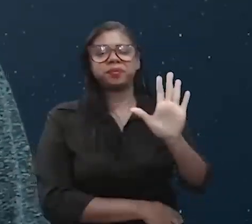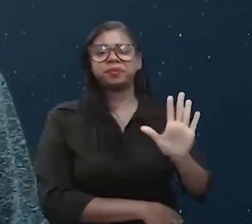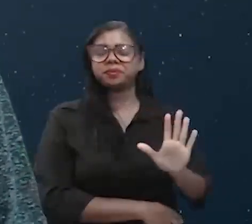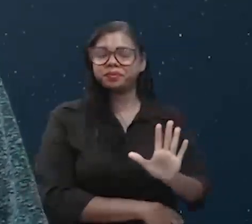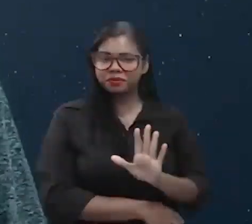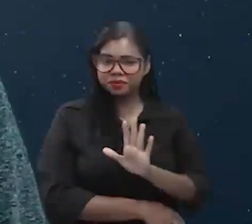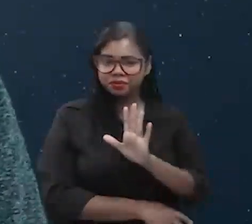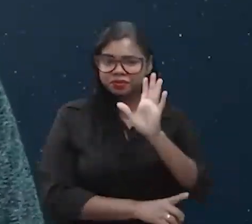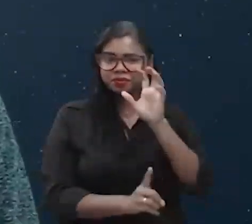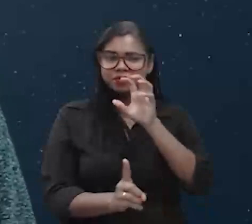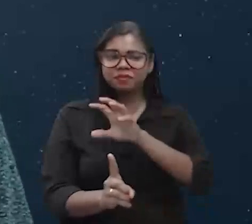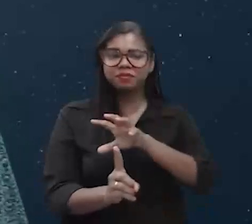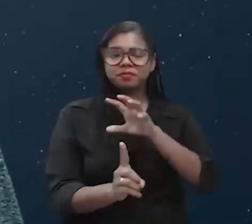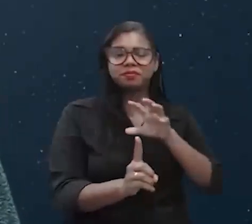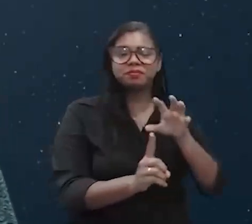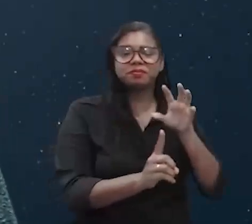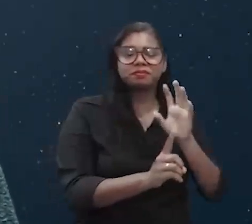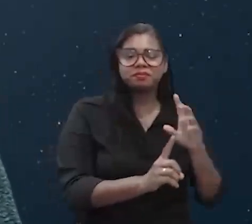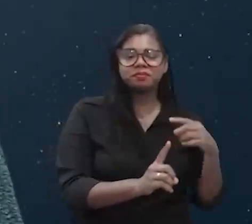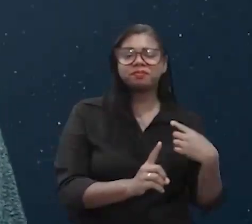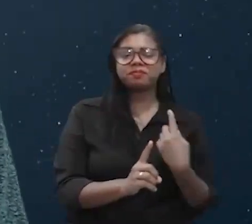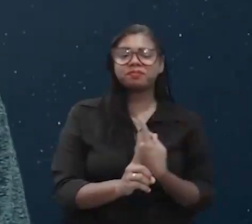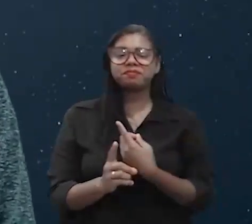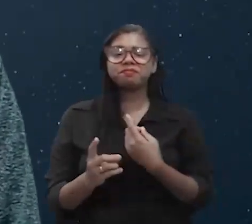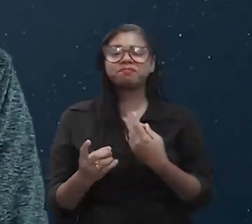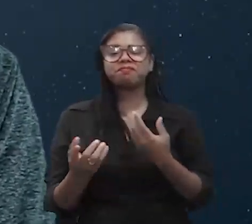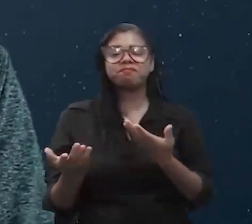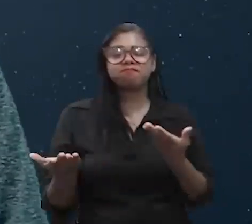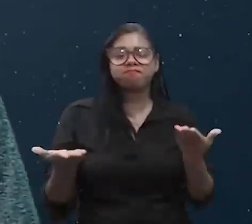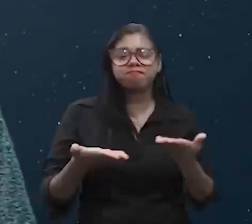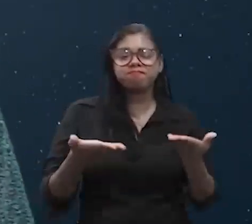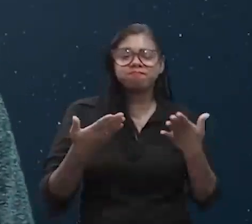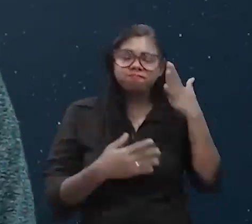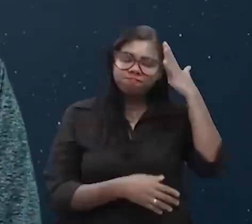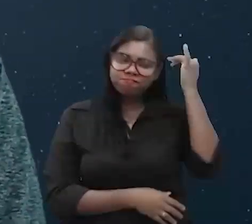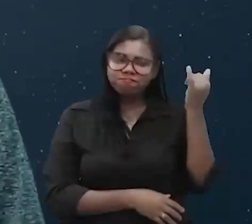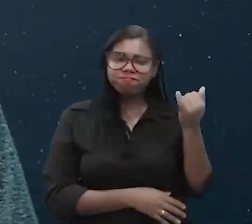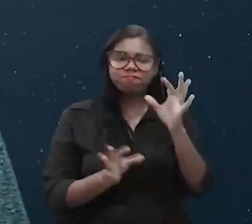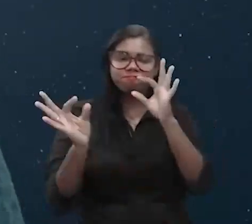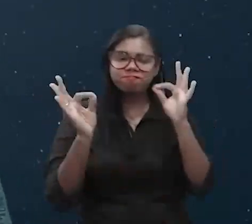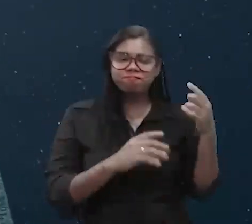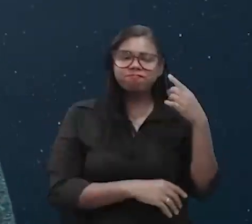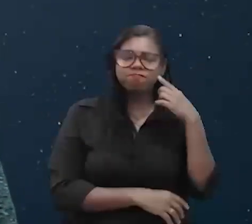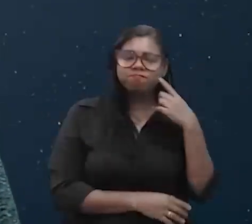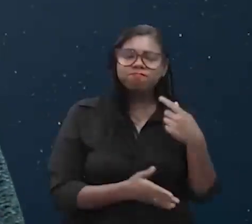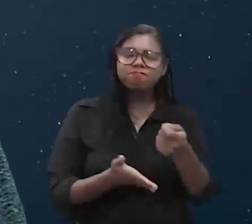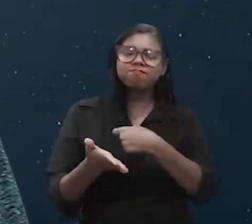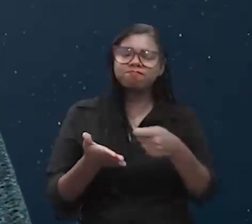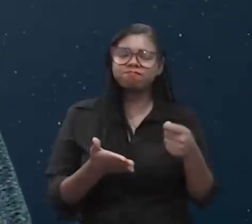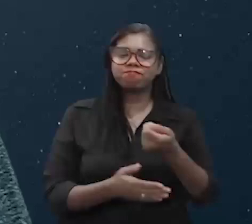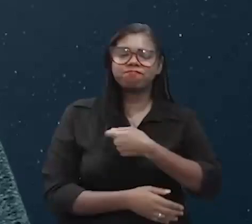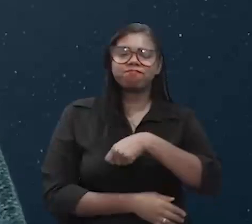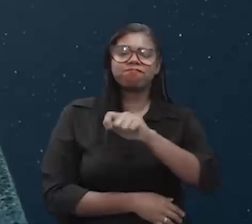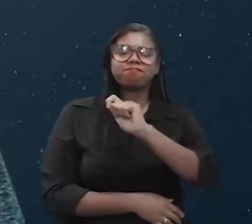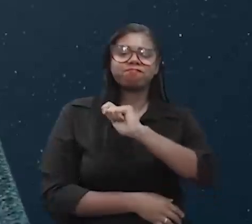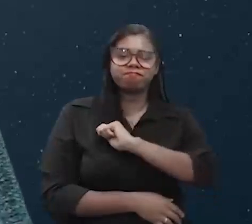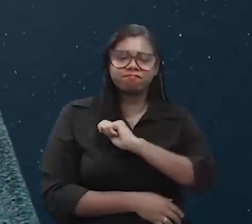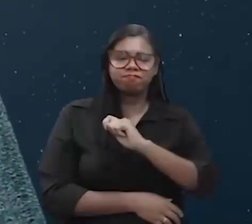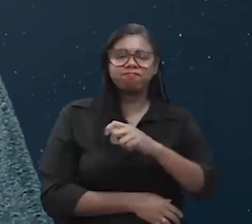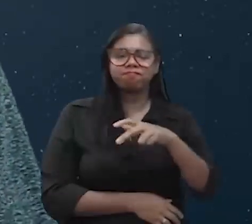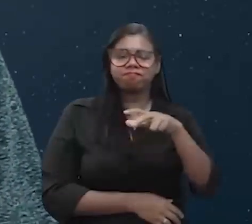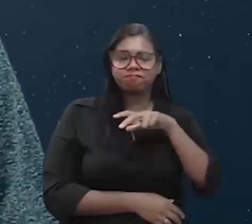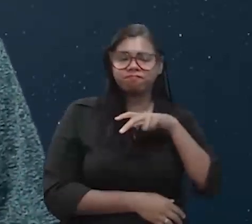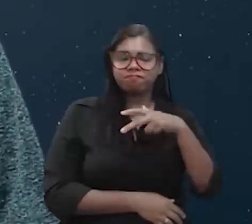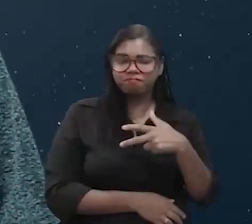Influenciando escritores. Nós tivemos autores em Portugal, em Espanha, por exemplo, que se influenciaram pela literatura brasileira. Então nós